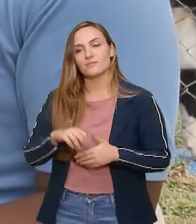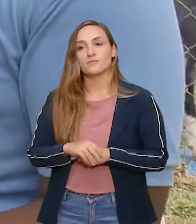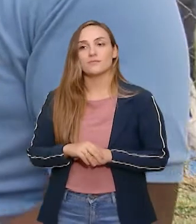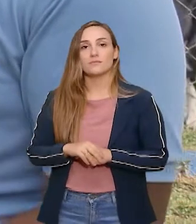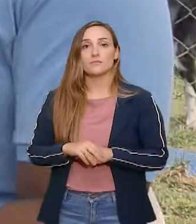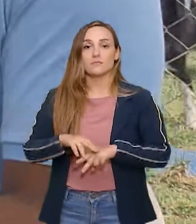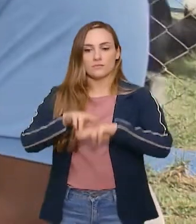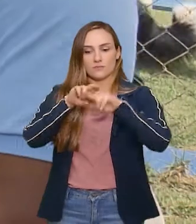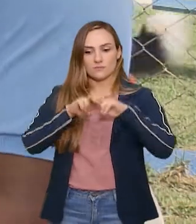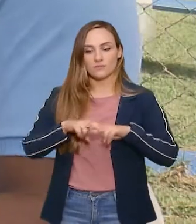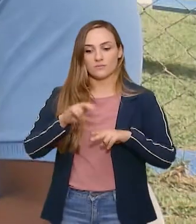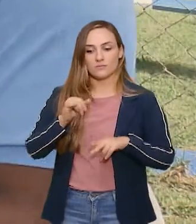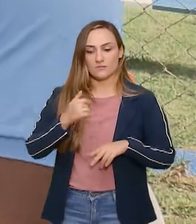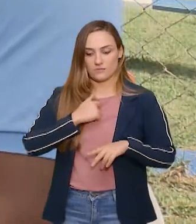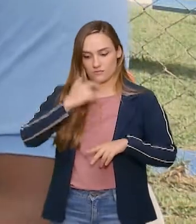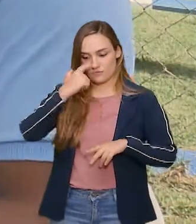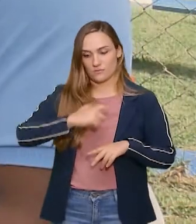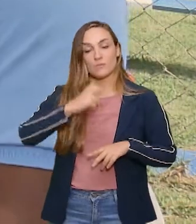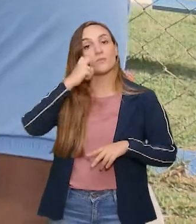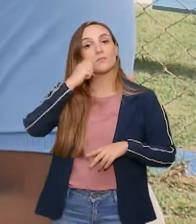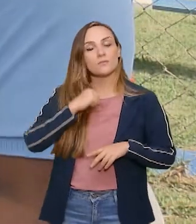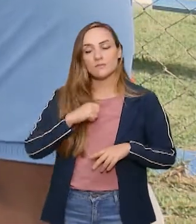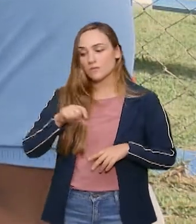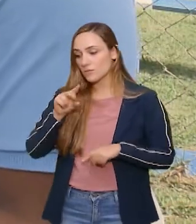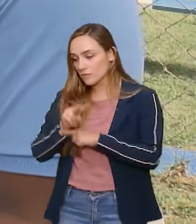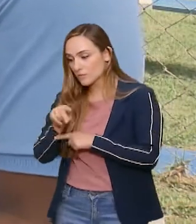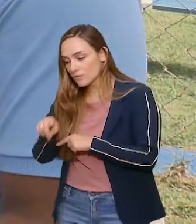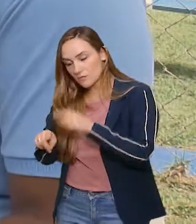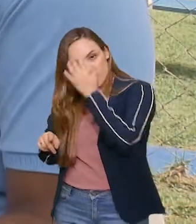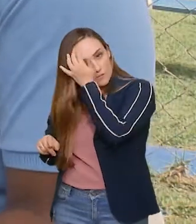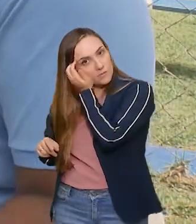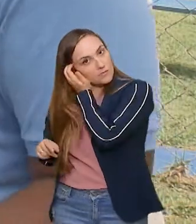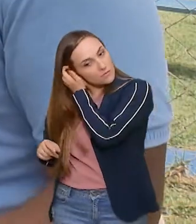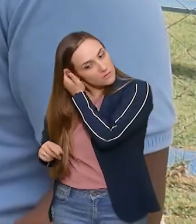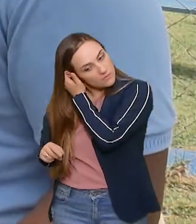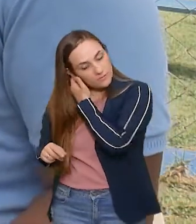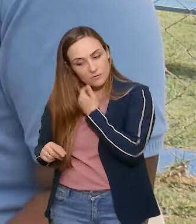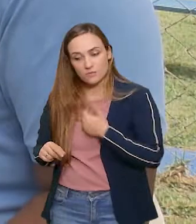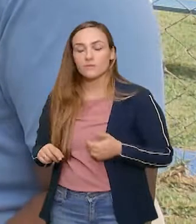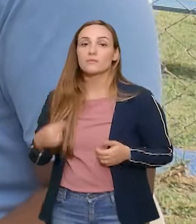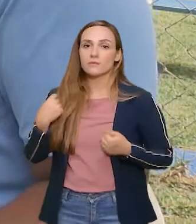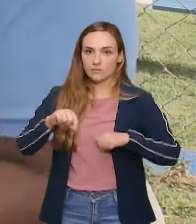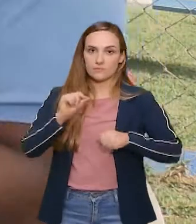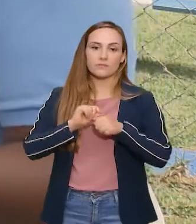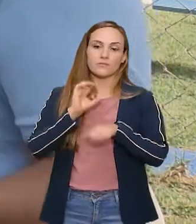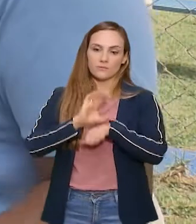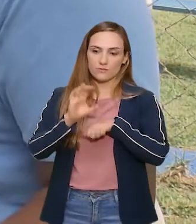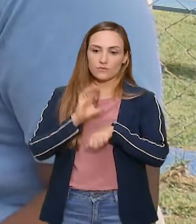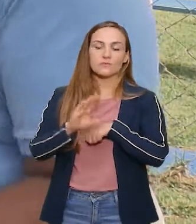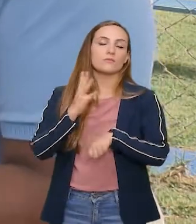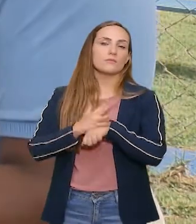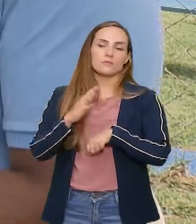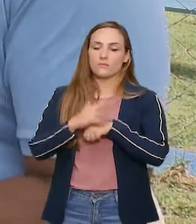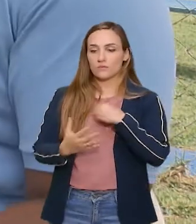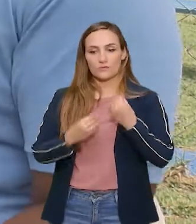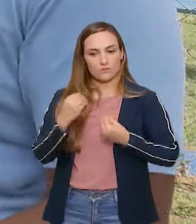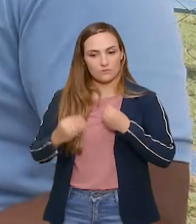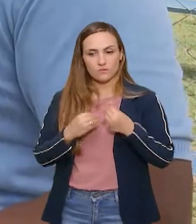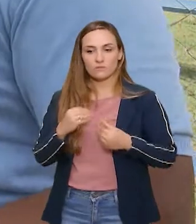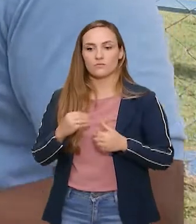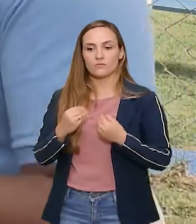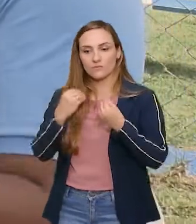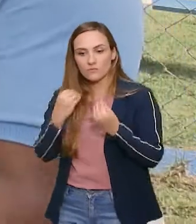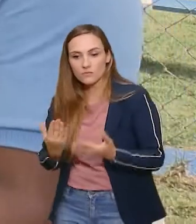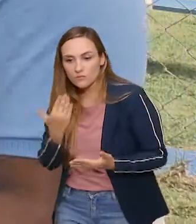o adotante, né, o tutor, o possível futuro tutor desse cachorro, tenha também conhecimento de como lidar,